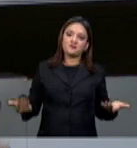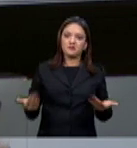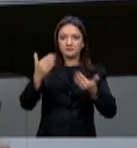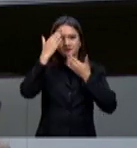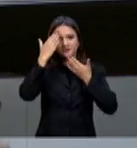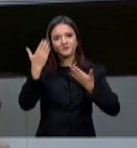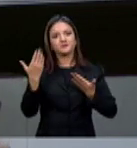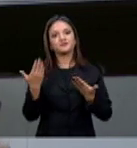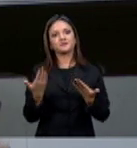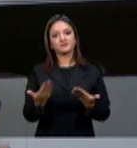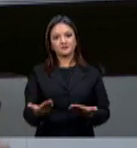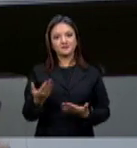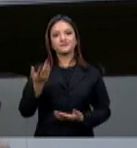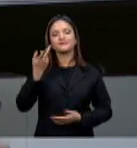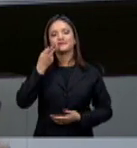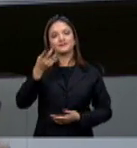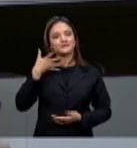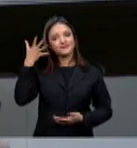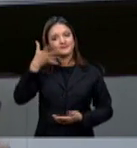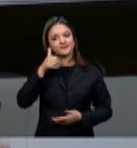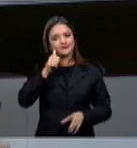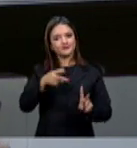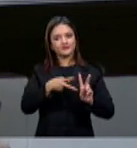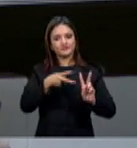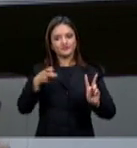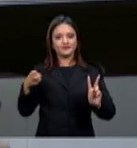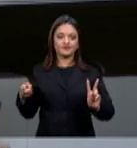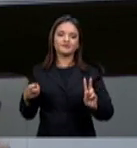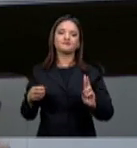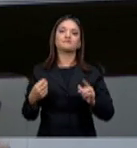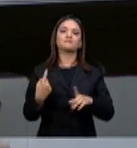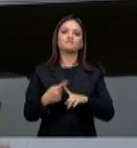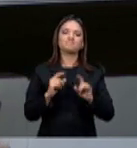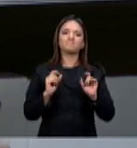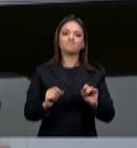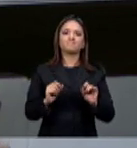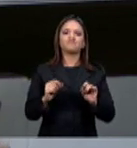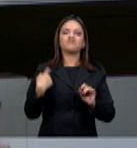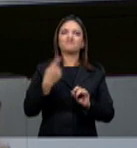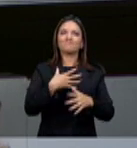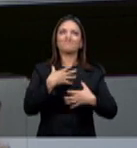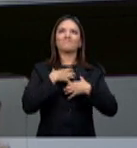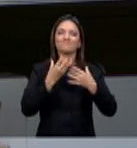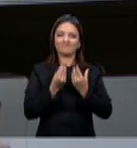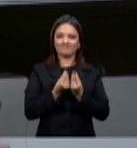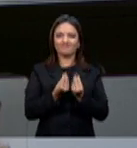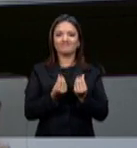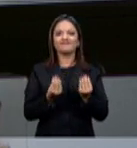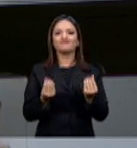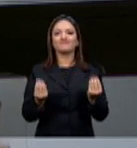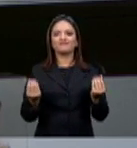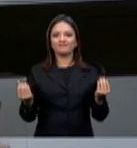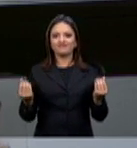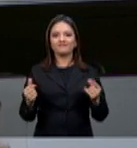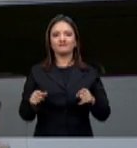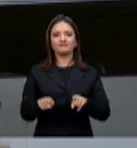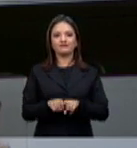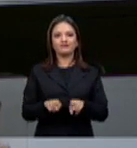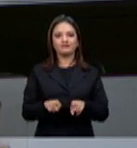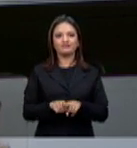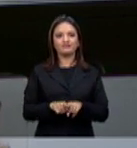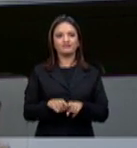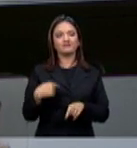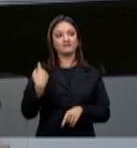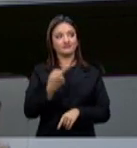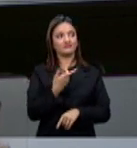agradeço muito a sua manifestação, ela certamente sensibilizou a toda a plateia e queremos,